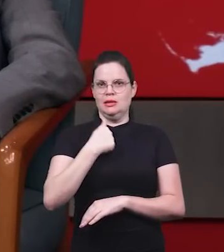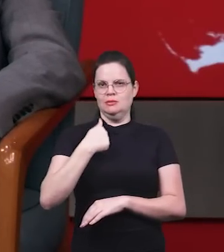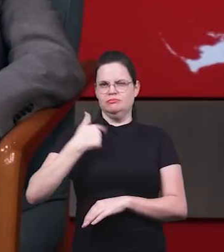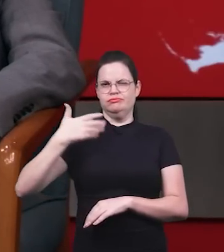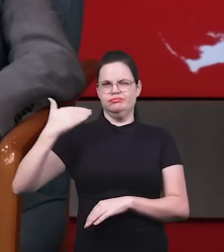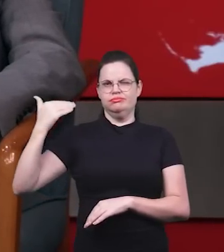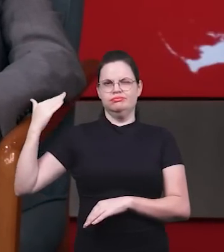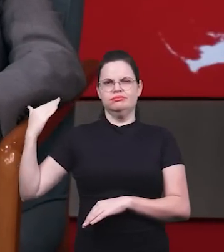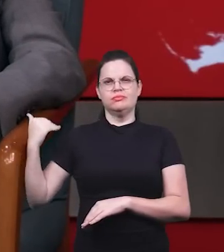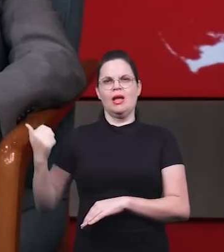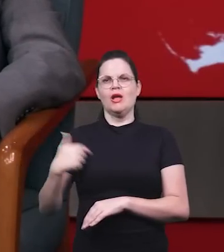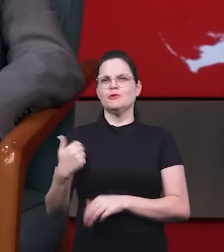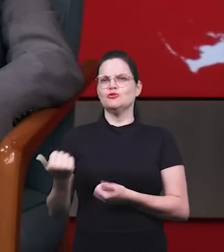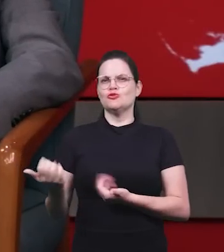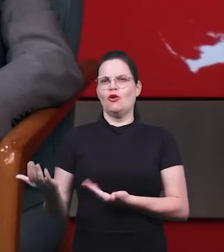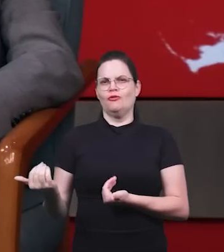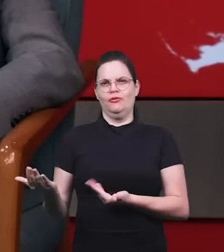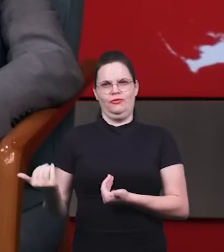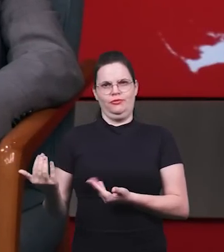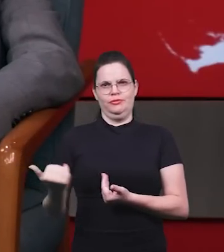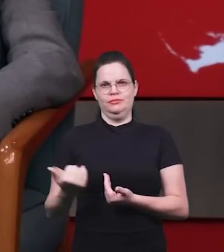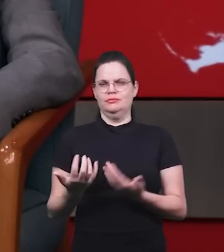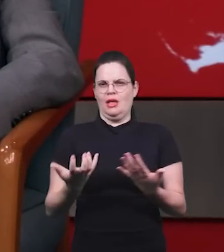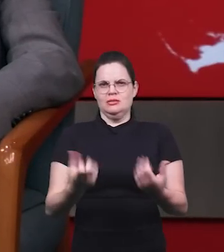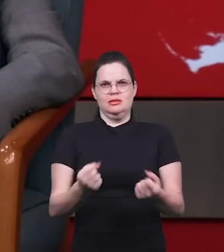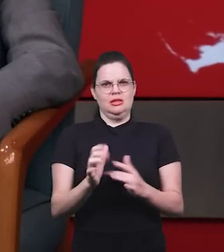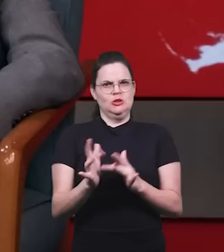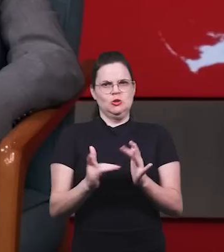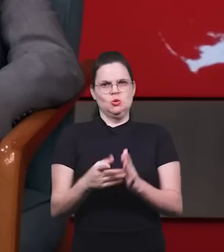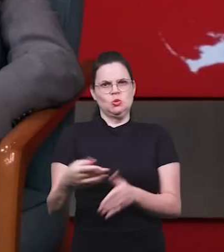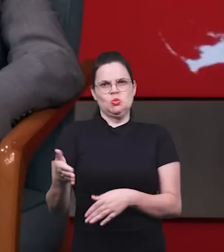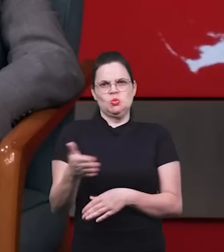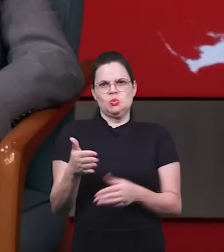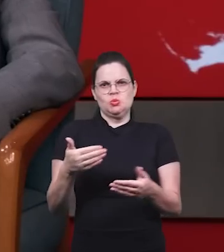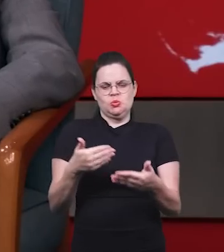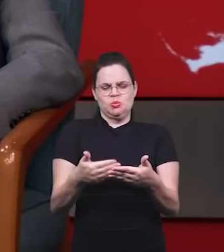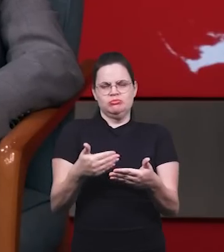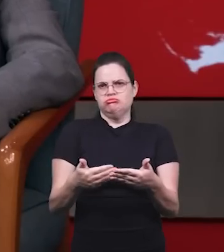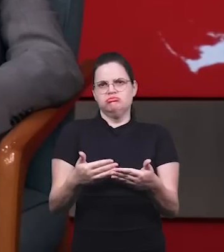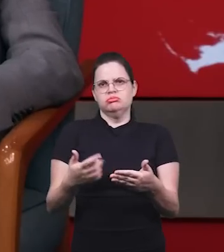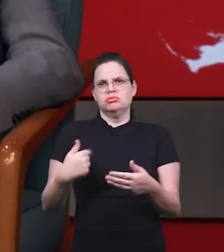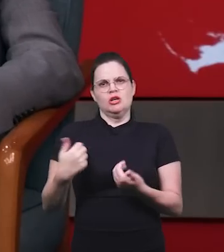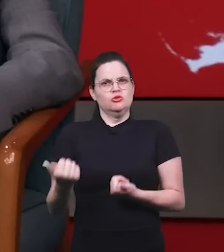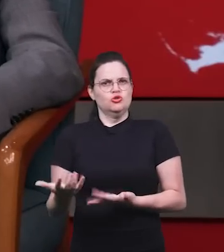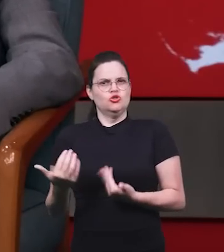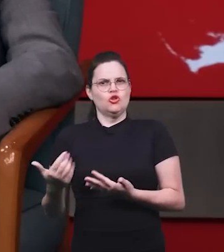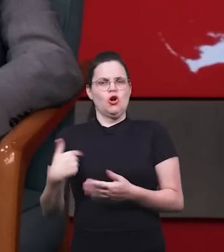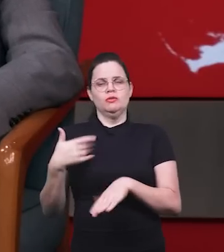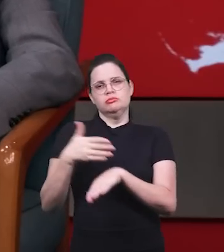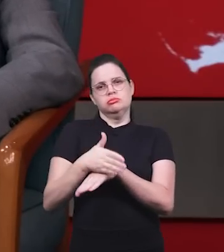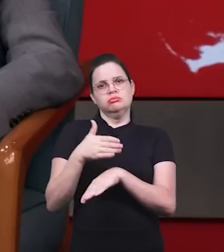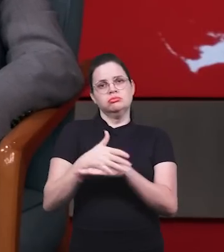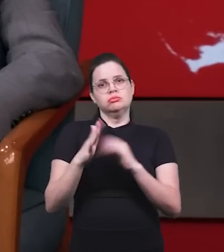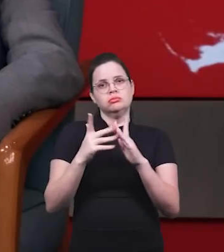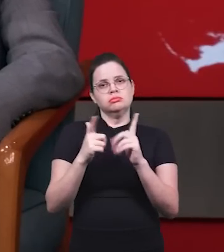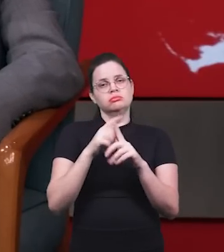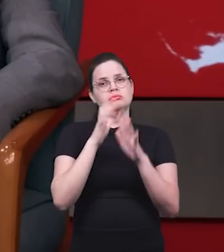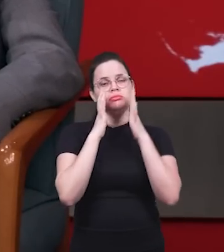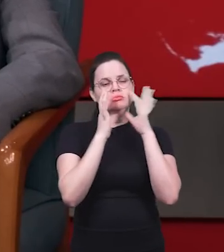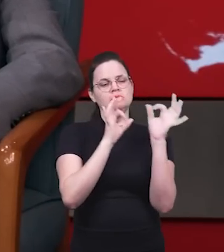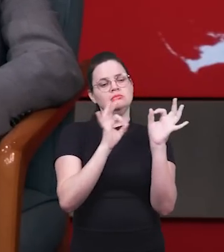Eu era novo convertido, jovem, muito jovem, frequentando a igreja no